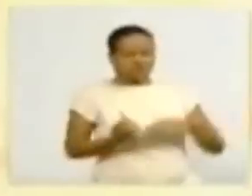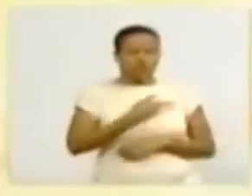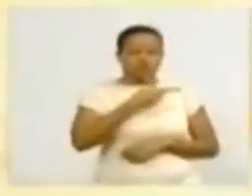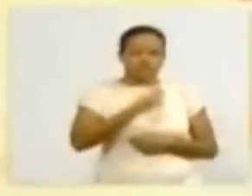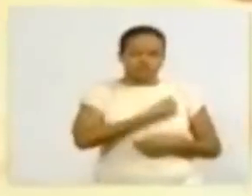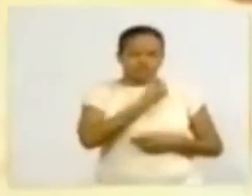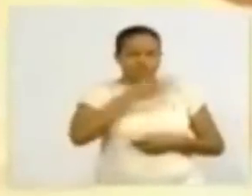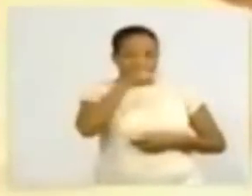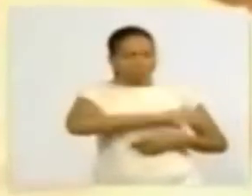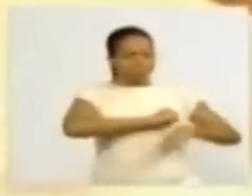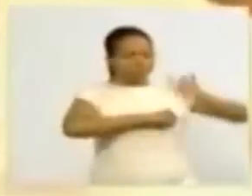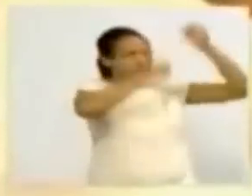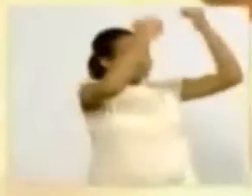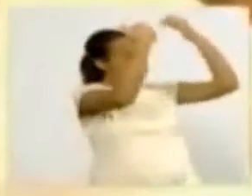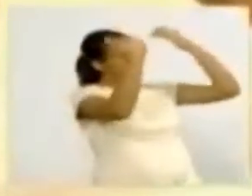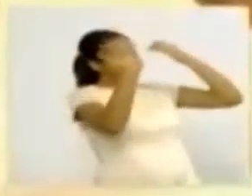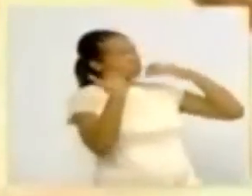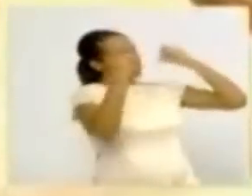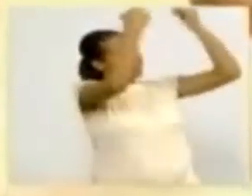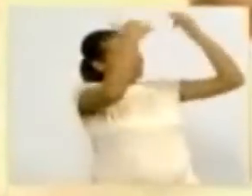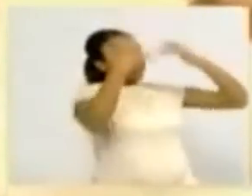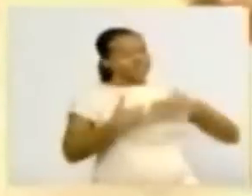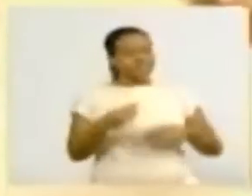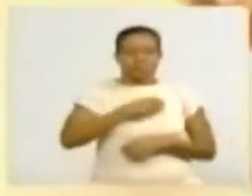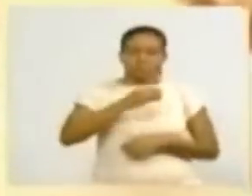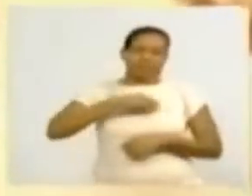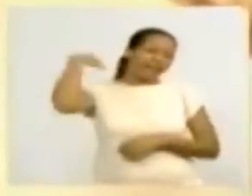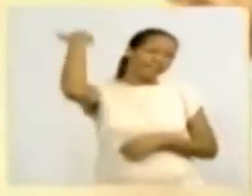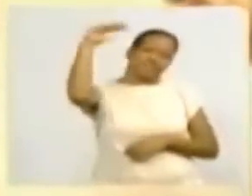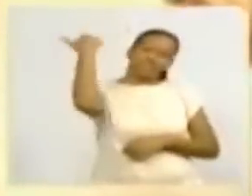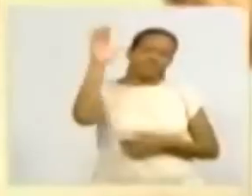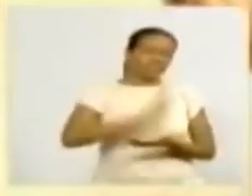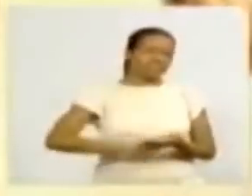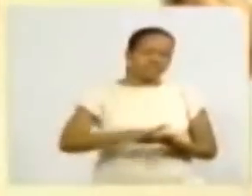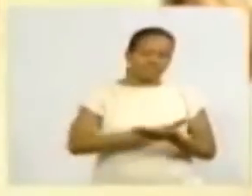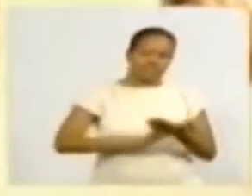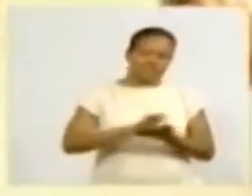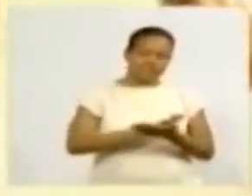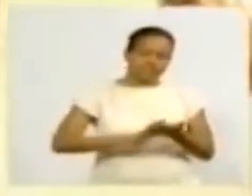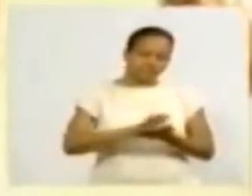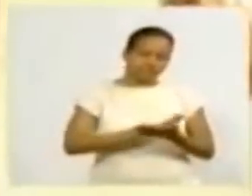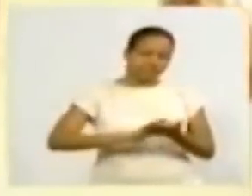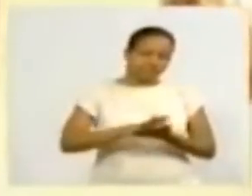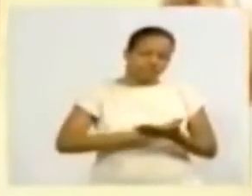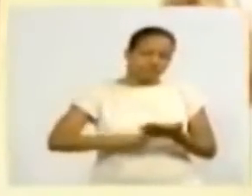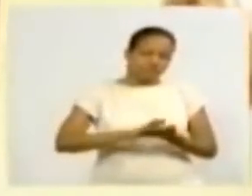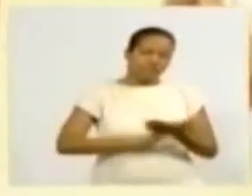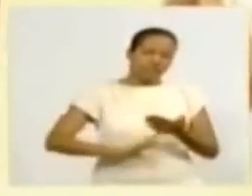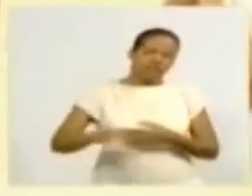sob a minha misericórdia, sob a minha graça, nenhum pecado há de prevalecer sobre você,